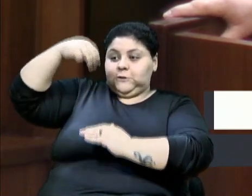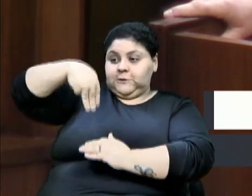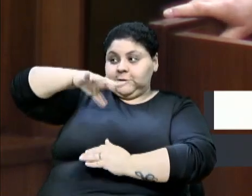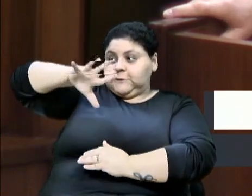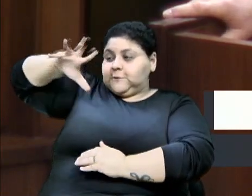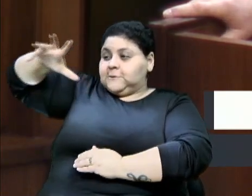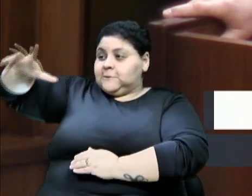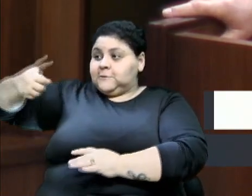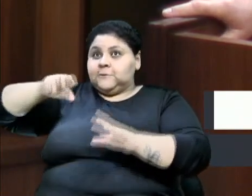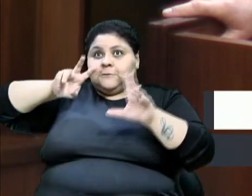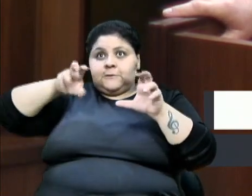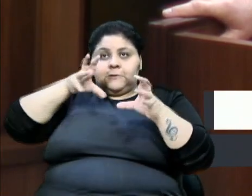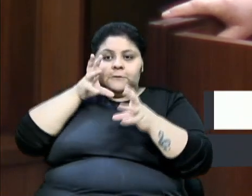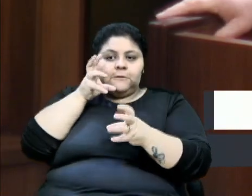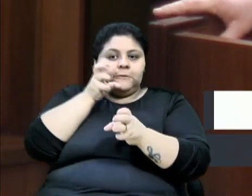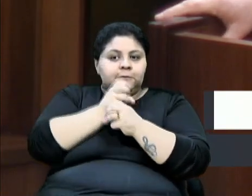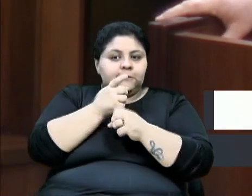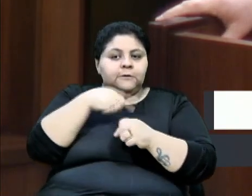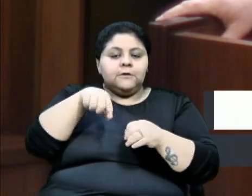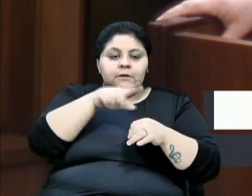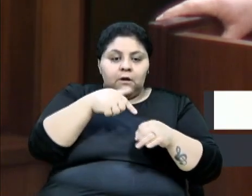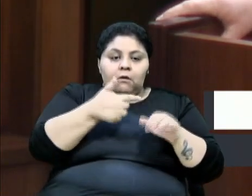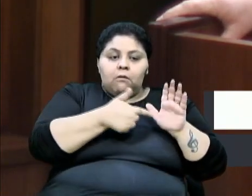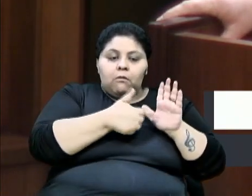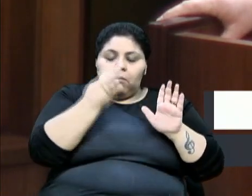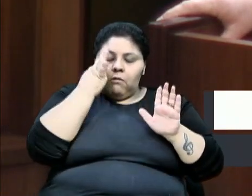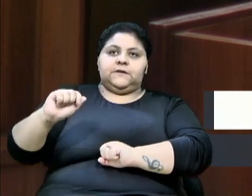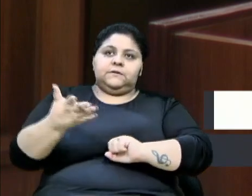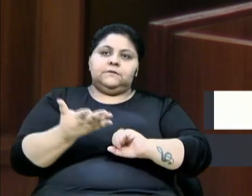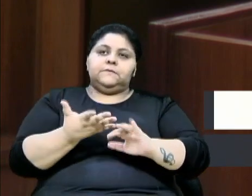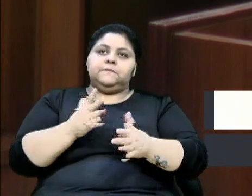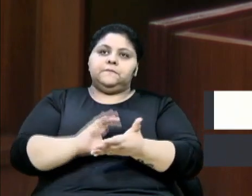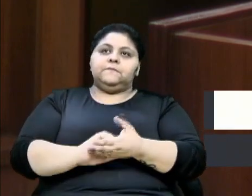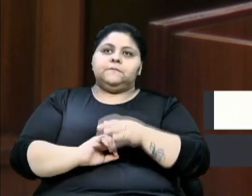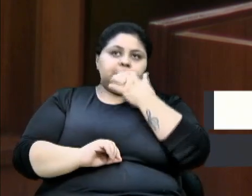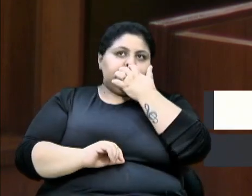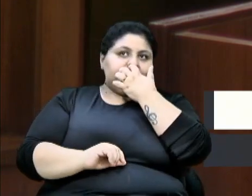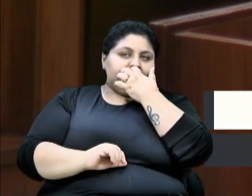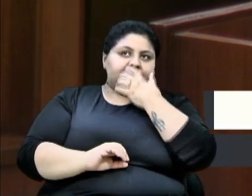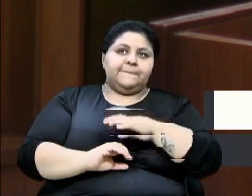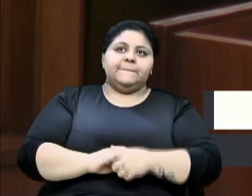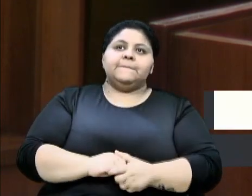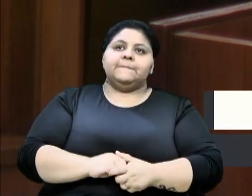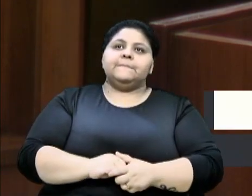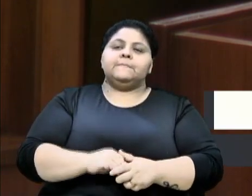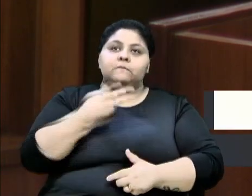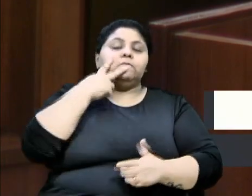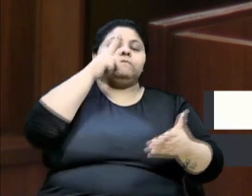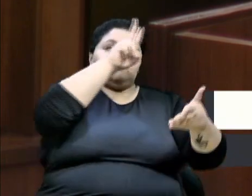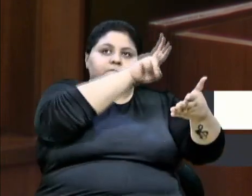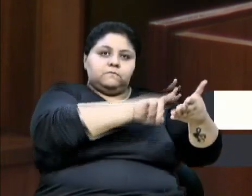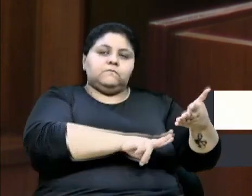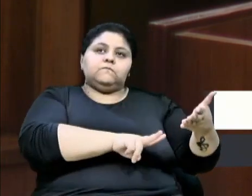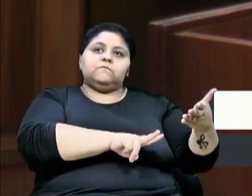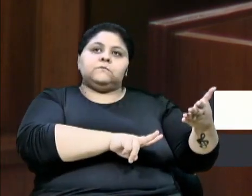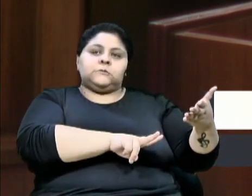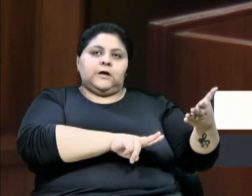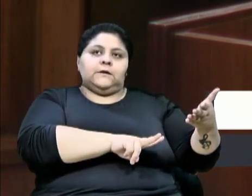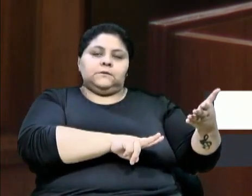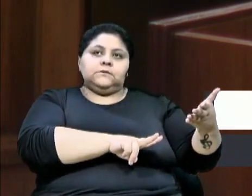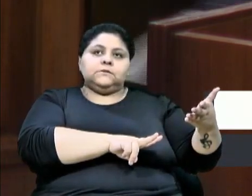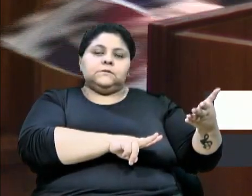brigarem, entidades brigarem pela mesma causa. E isso acontece muito na questão dos animais. Um defende que os animais têm que ser resgatados das